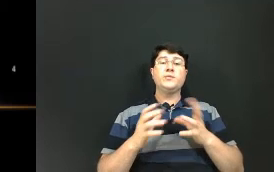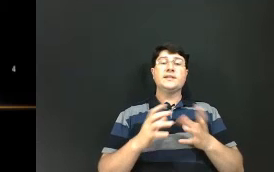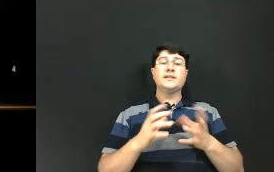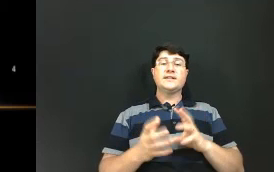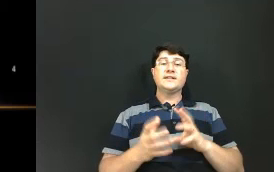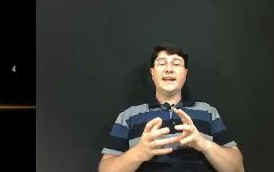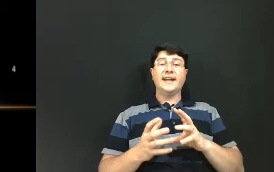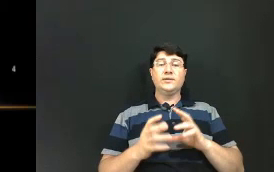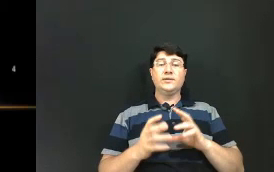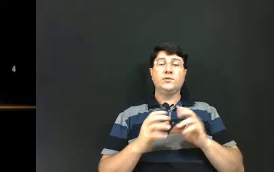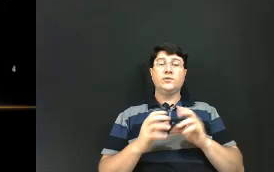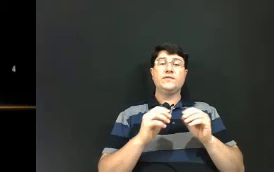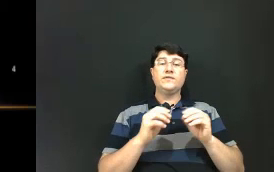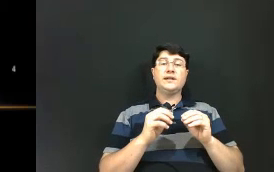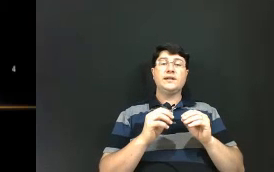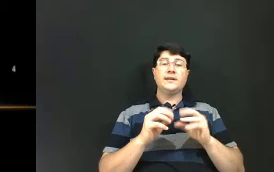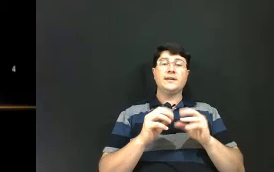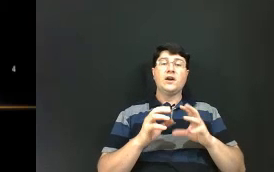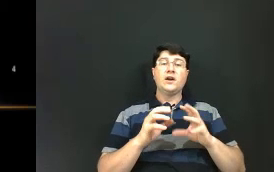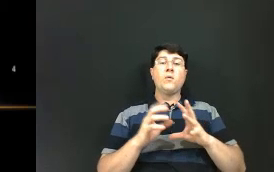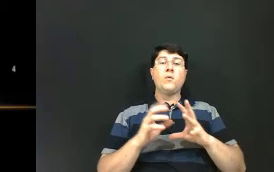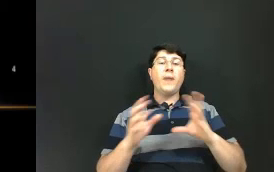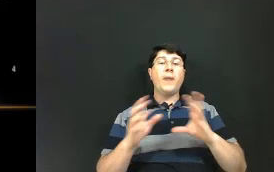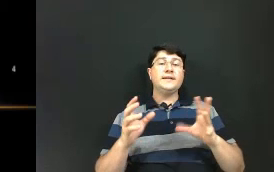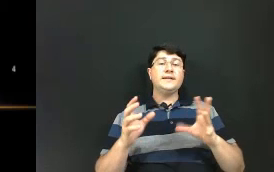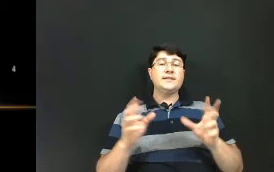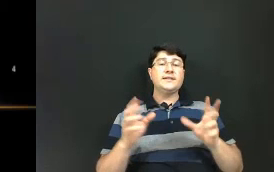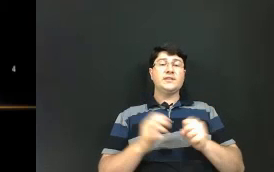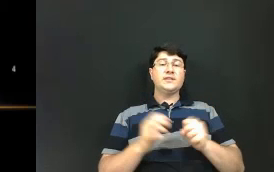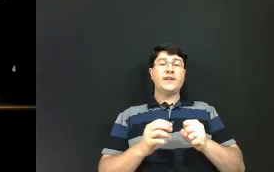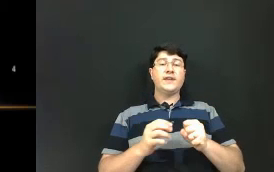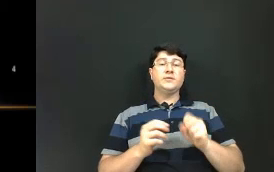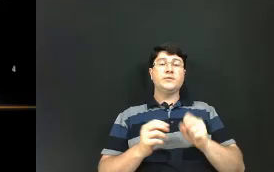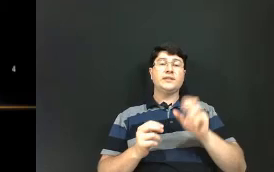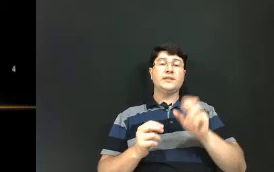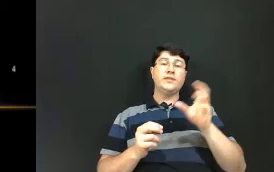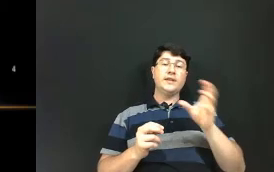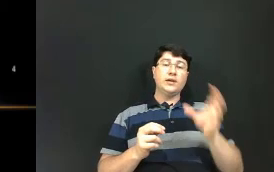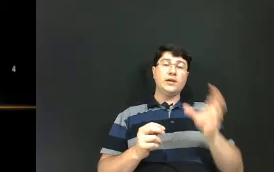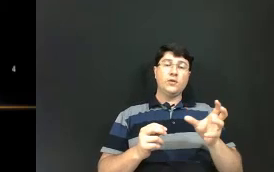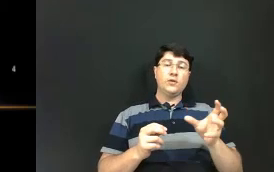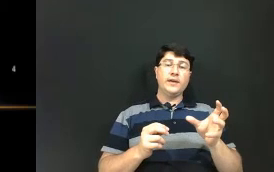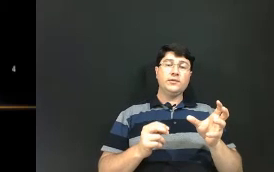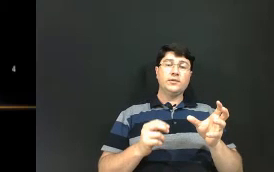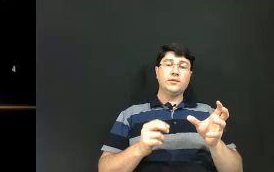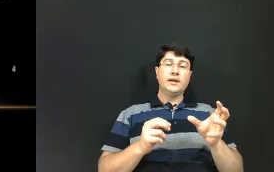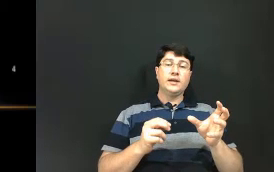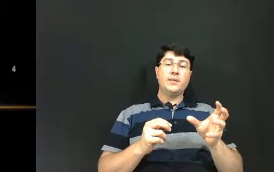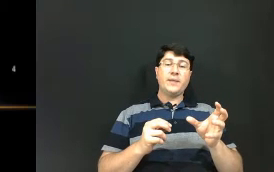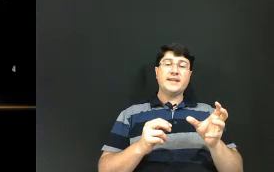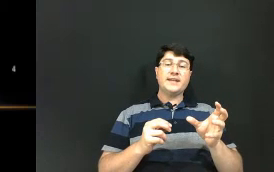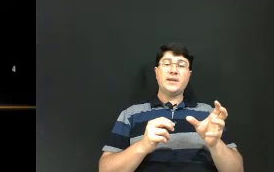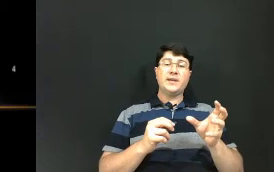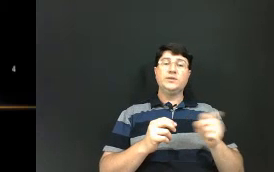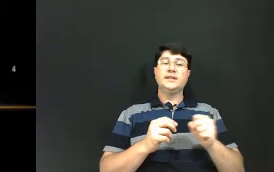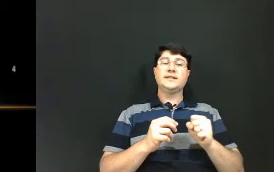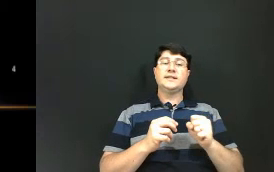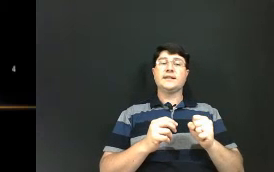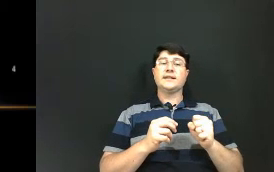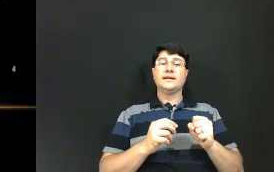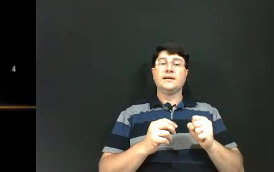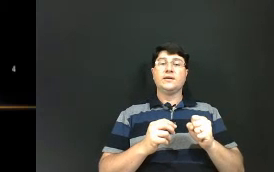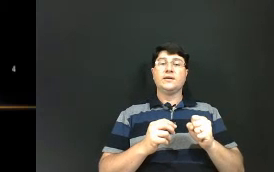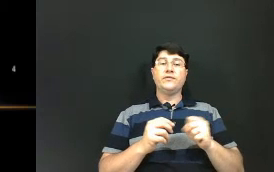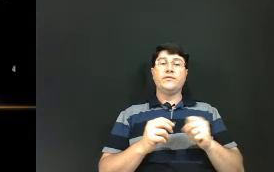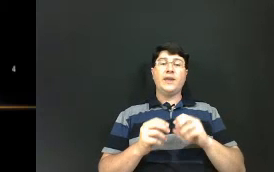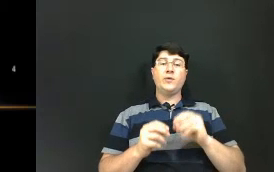verbo de mudança de estado, ele codifica como parte de seu significado o estado final do argumento que passa pela